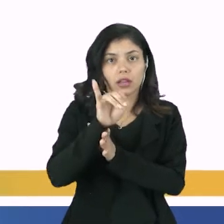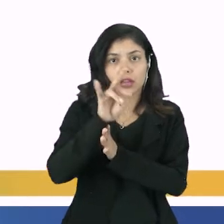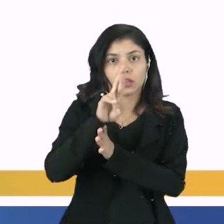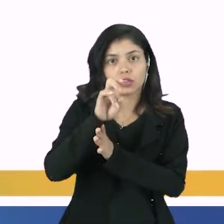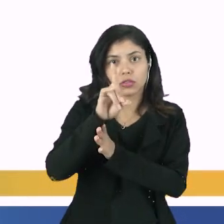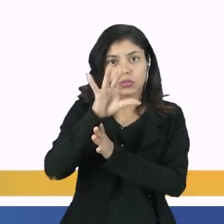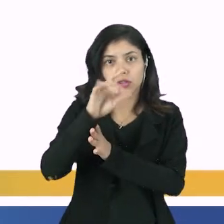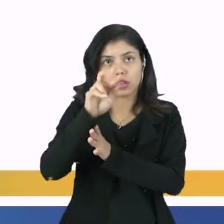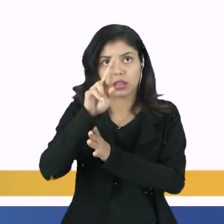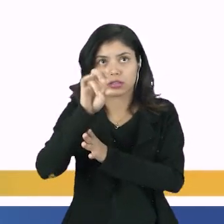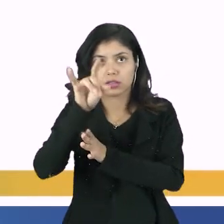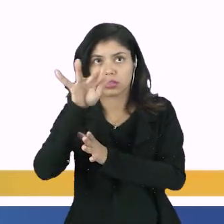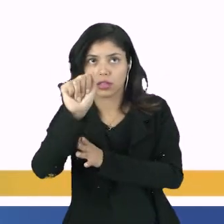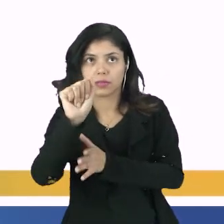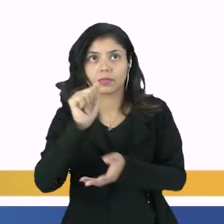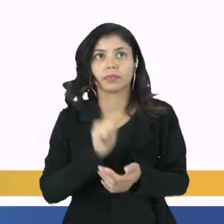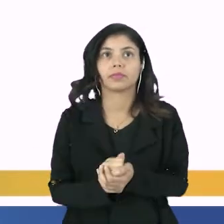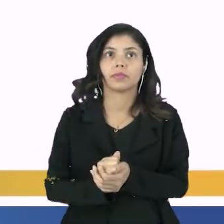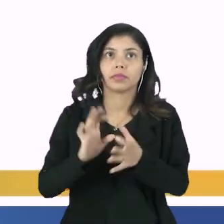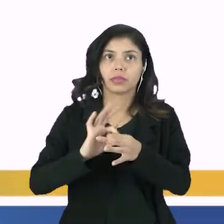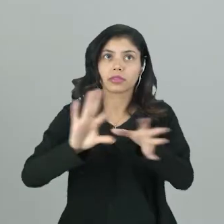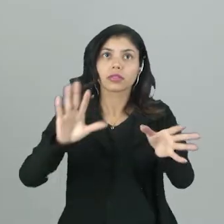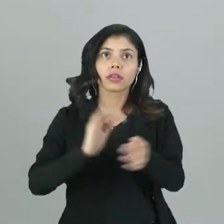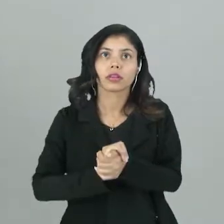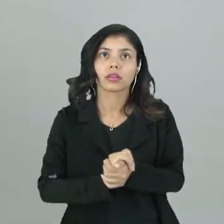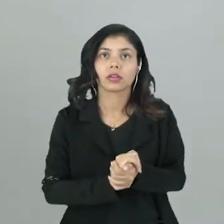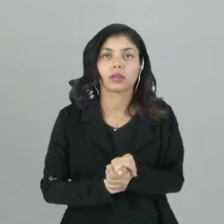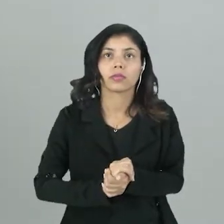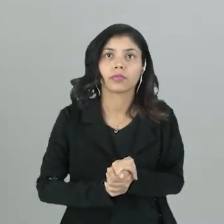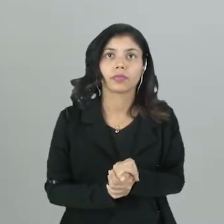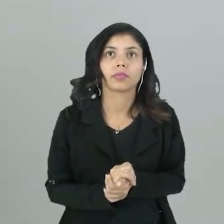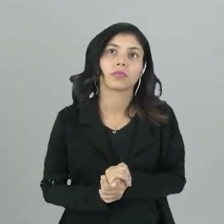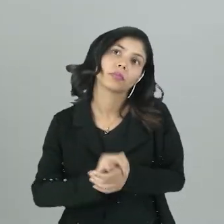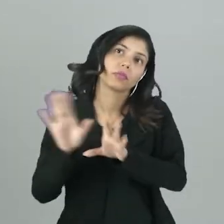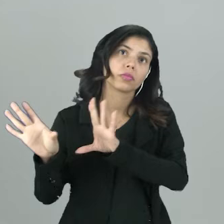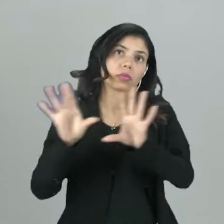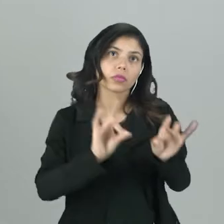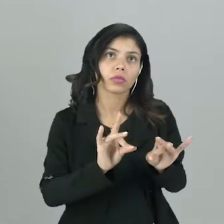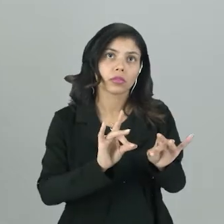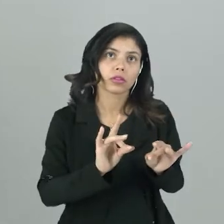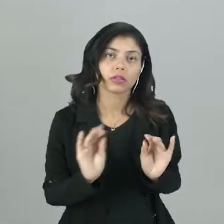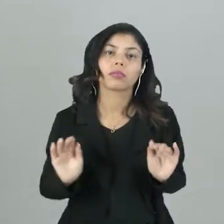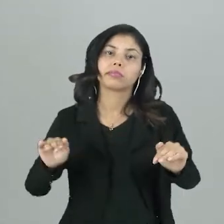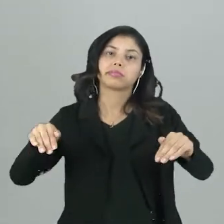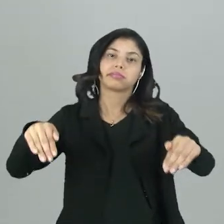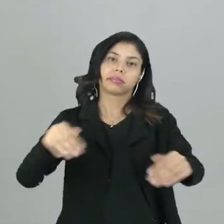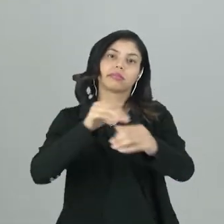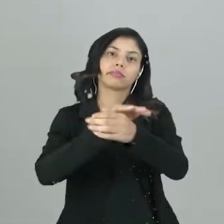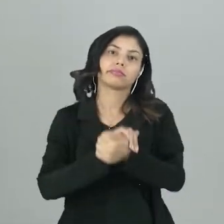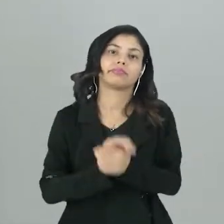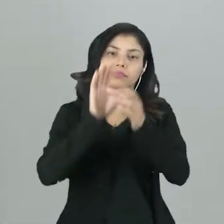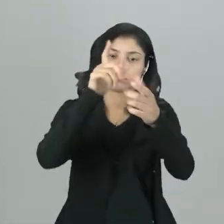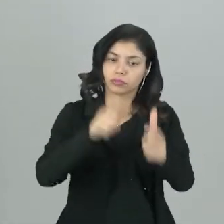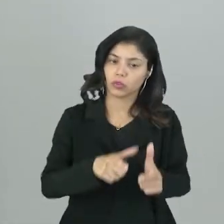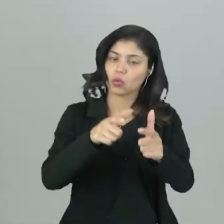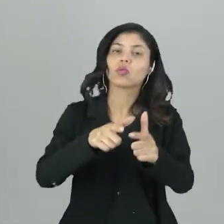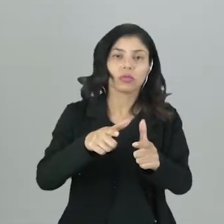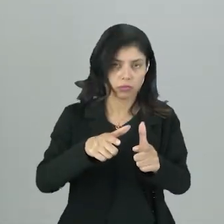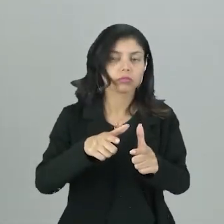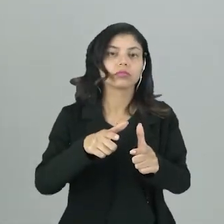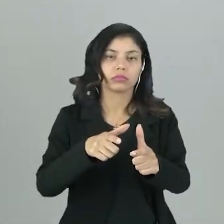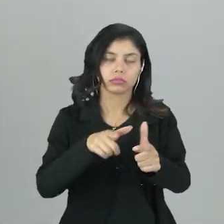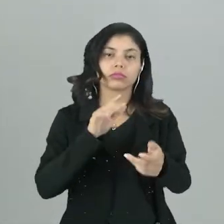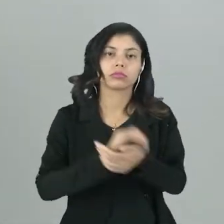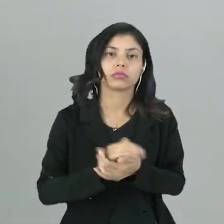Então, esse abandono do nomadismo, o advento do sedentarismo, onde eles vão se fixar em um determinado